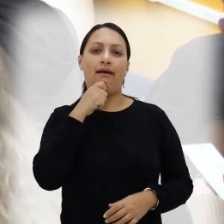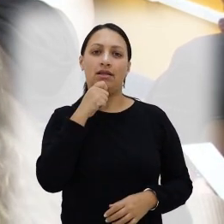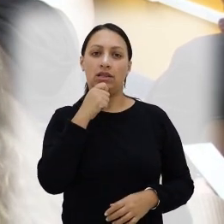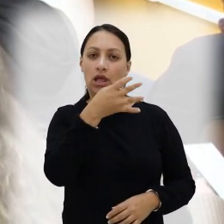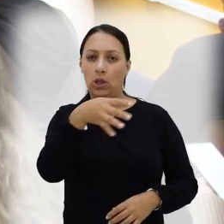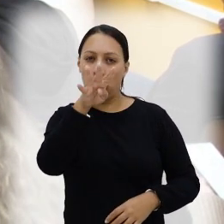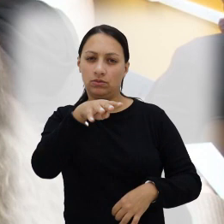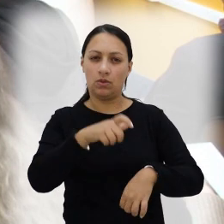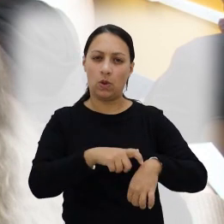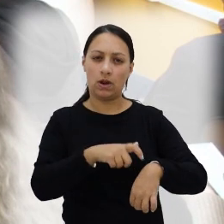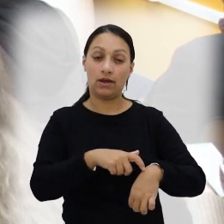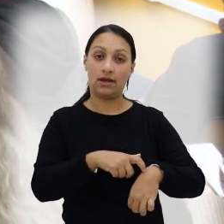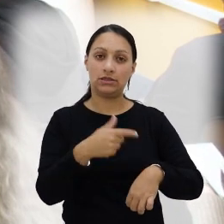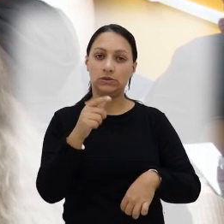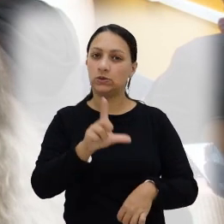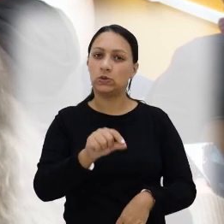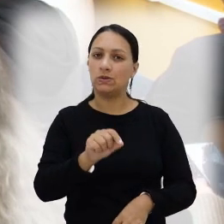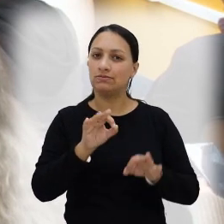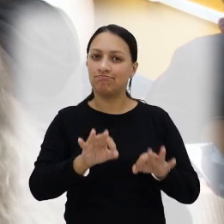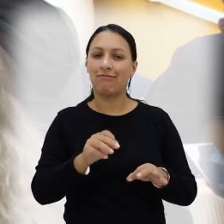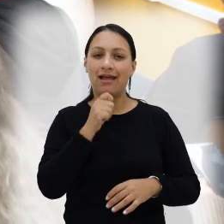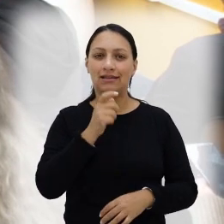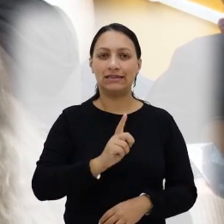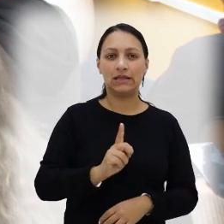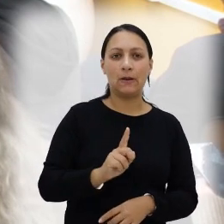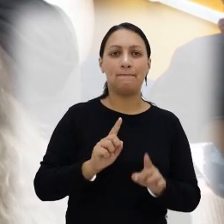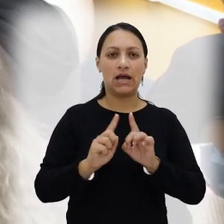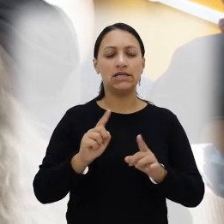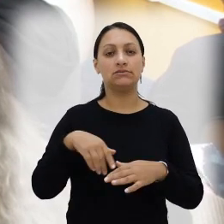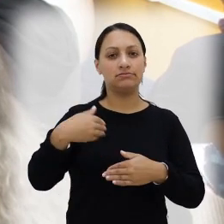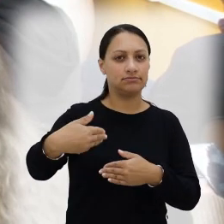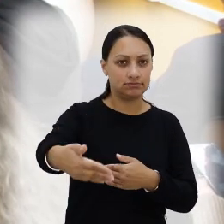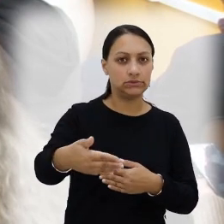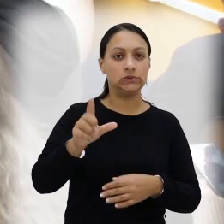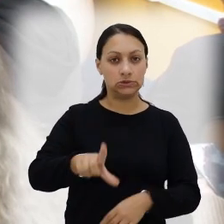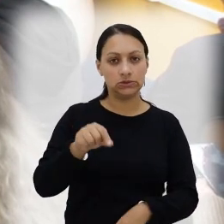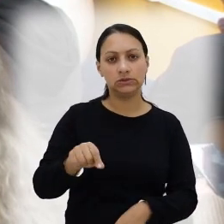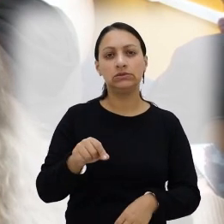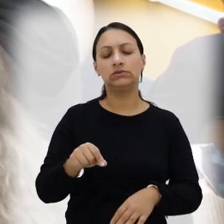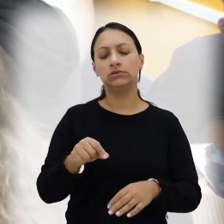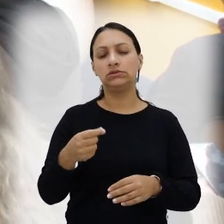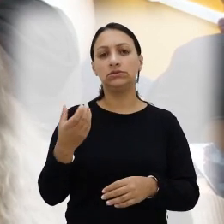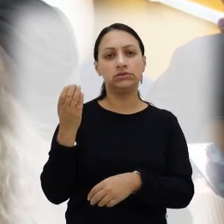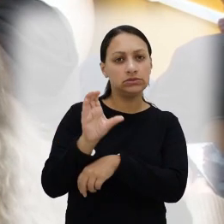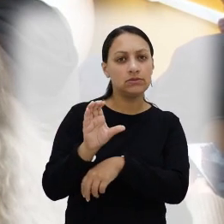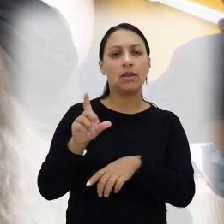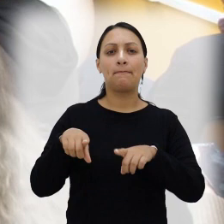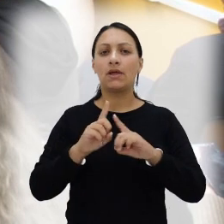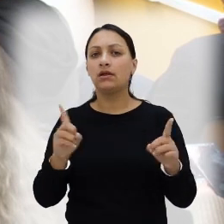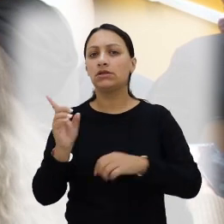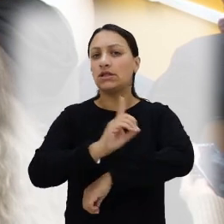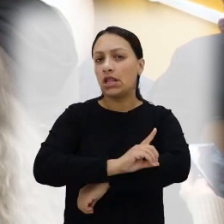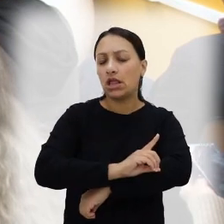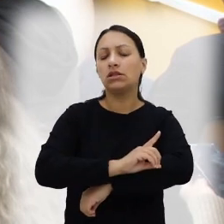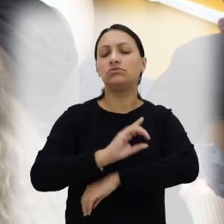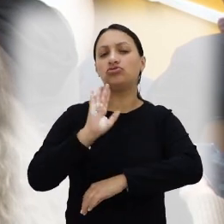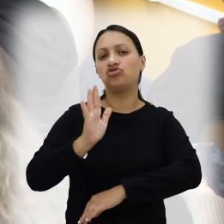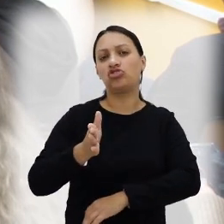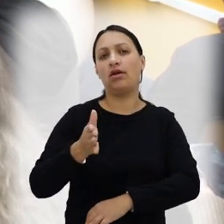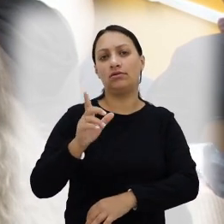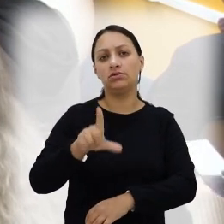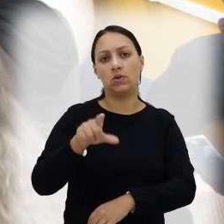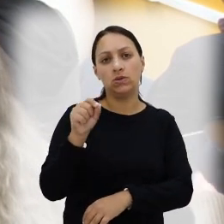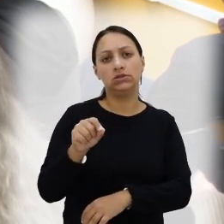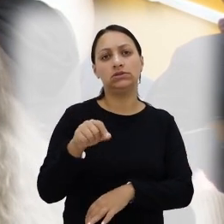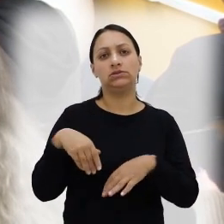tem definido qual é a sequência, mas definiremos tão logo seja possível. Mas a data já está definida. Né?